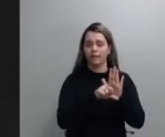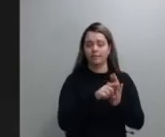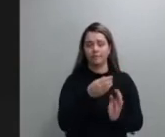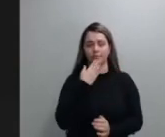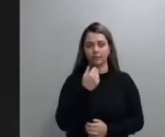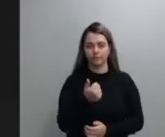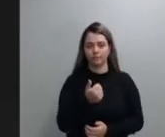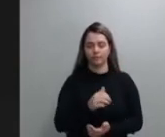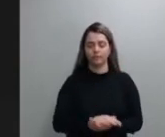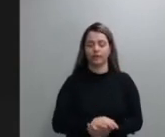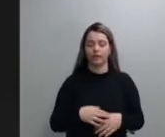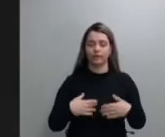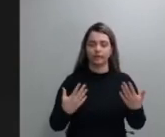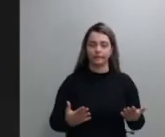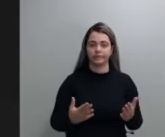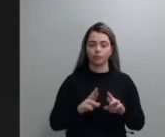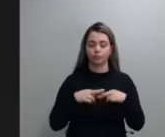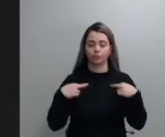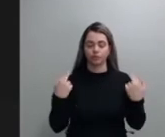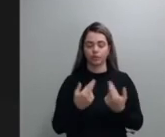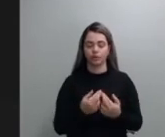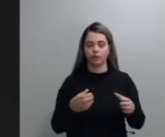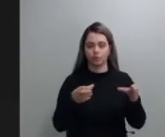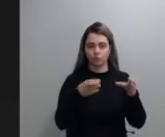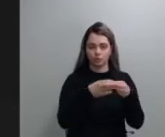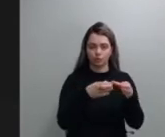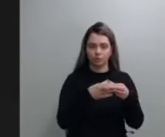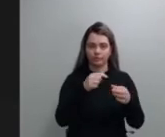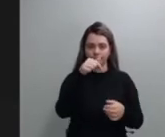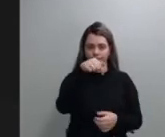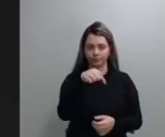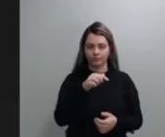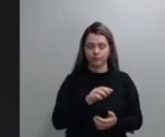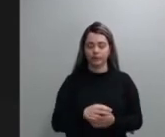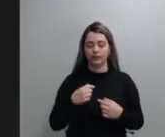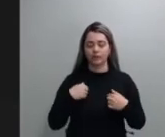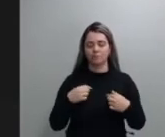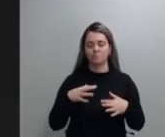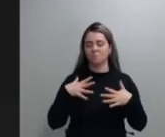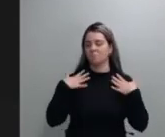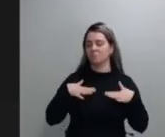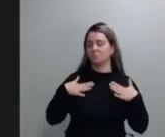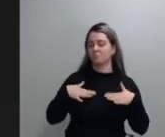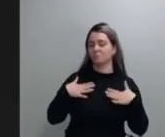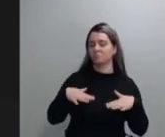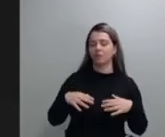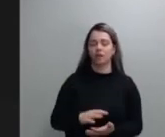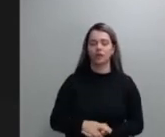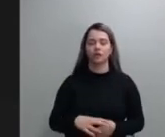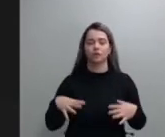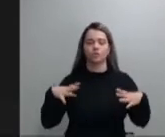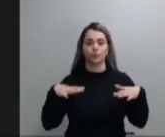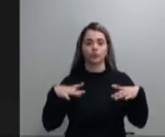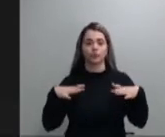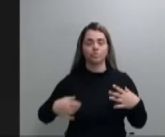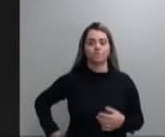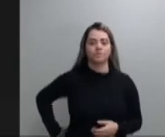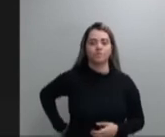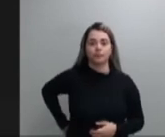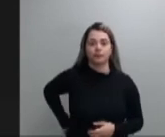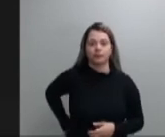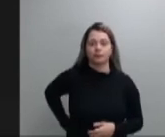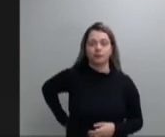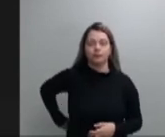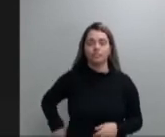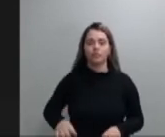jurisprudência desta corte é tranquila e aqui destaco também o julgado indico o julgado desta mesma turma no recurso